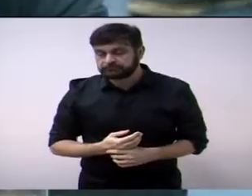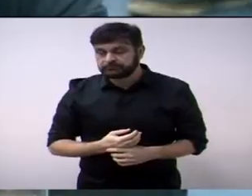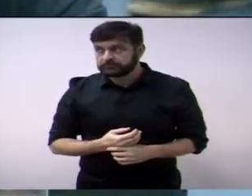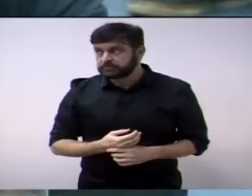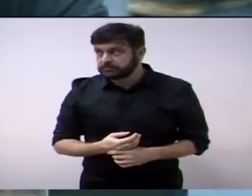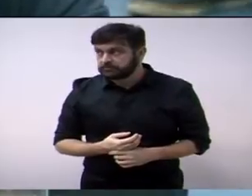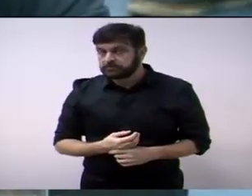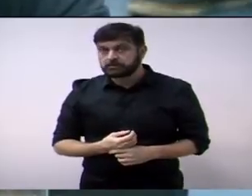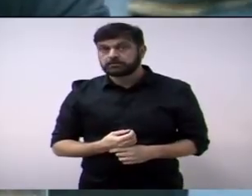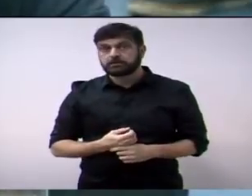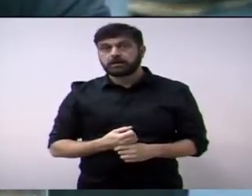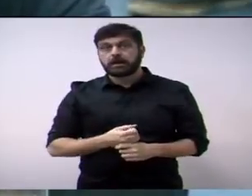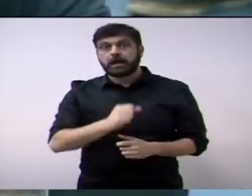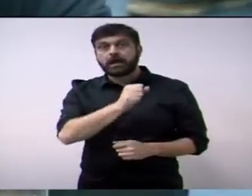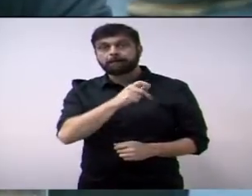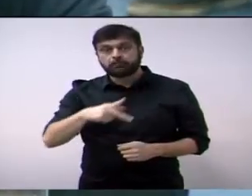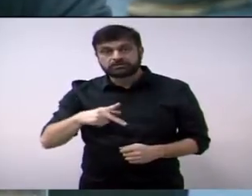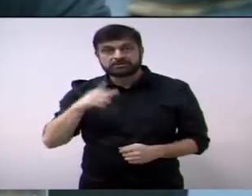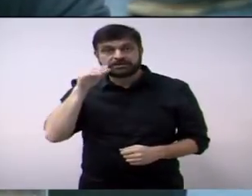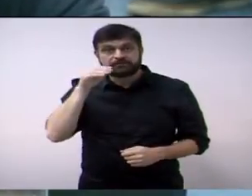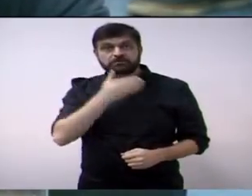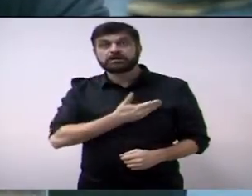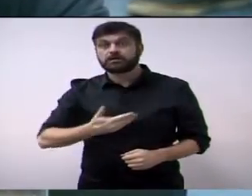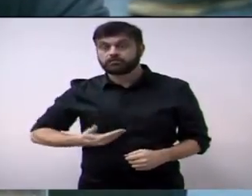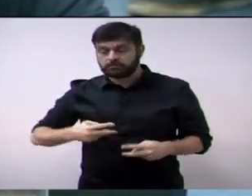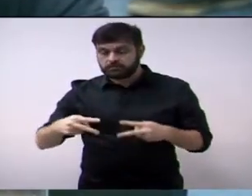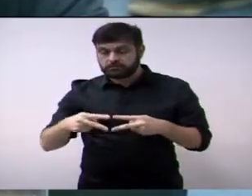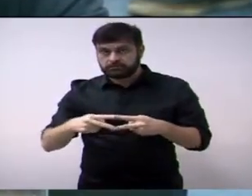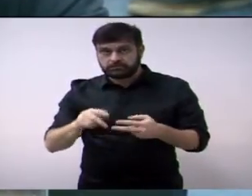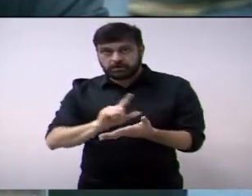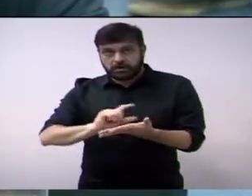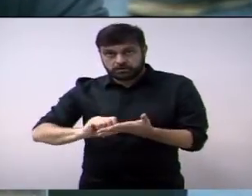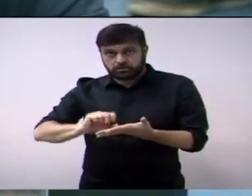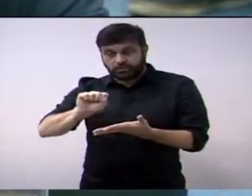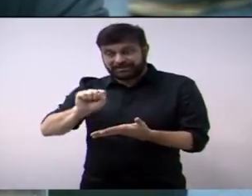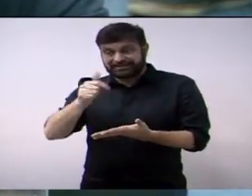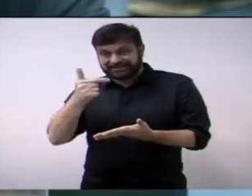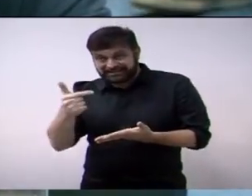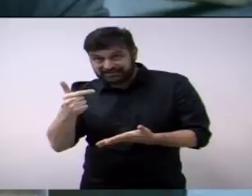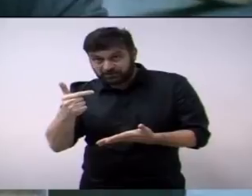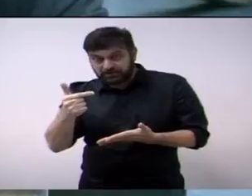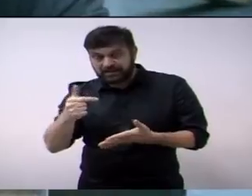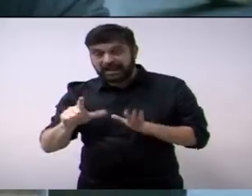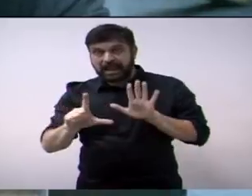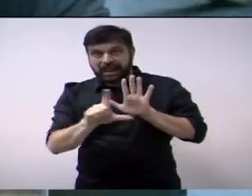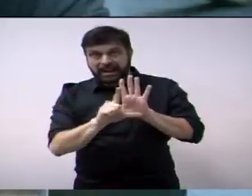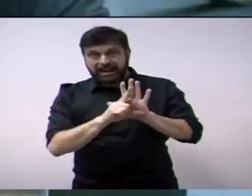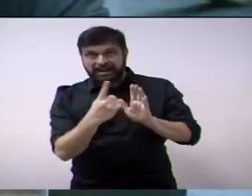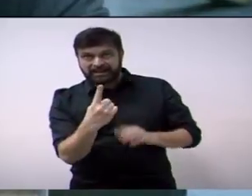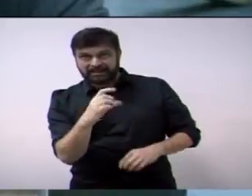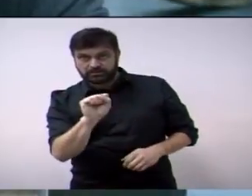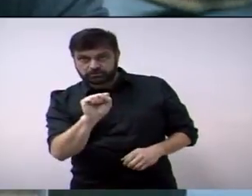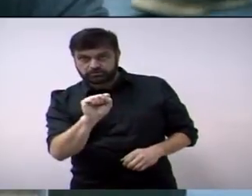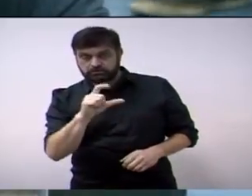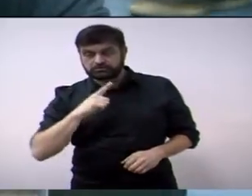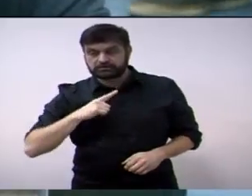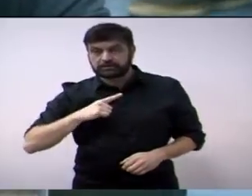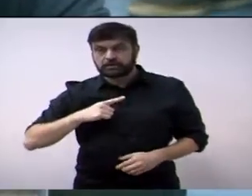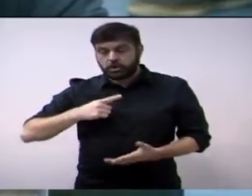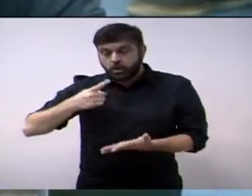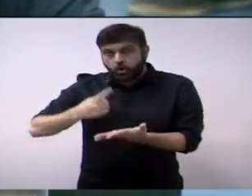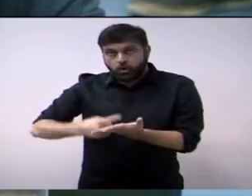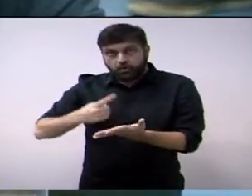da Poliprev. O artigo 82 da Lei Complementar 18, mediante acordo celebrado